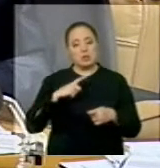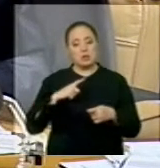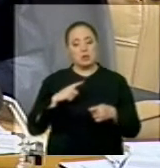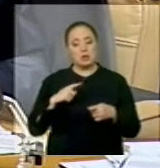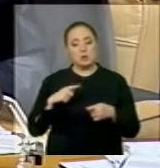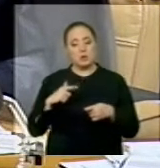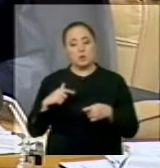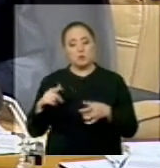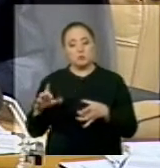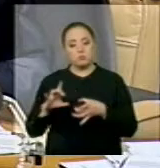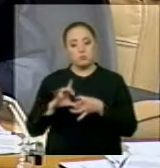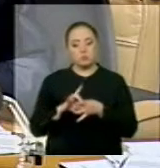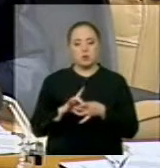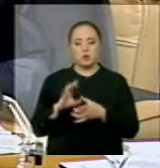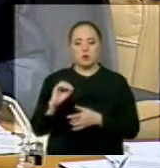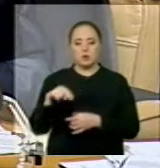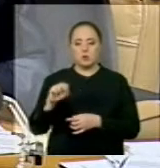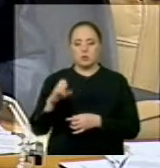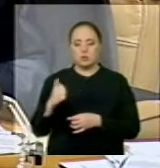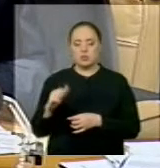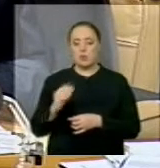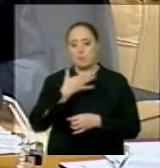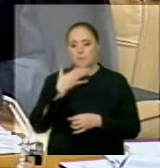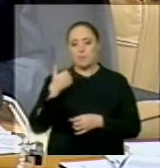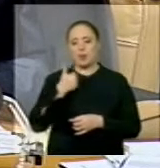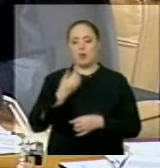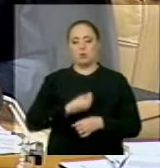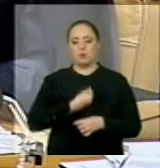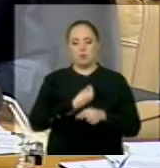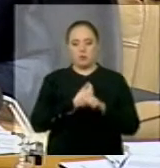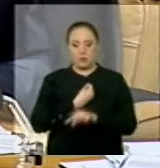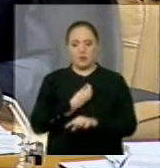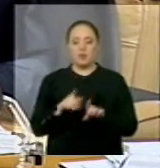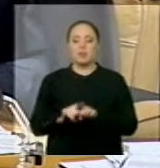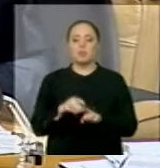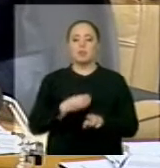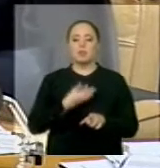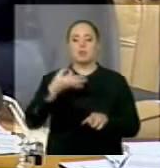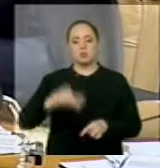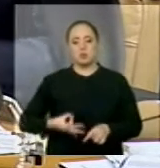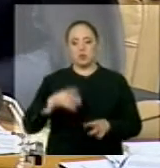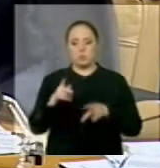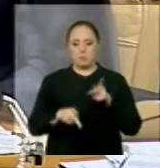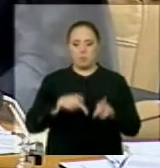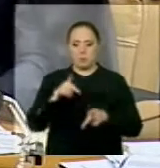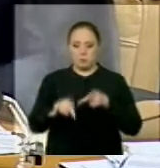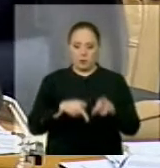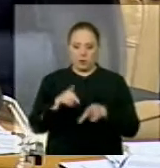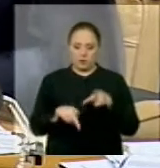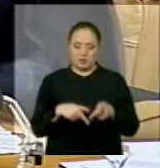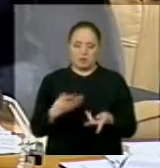conjuntamente a concessão de melhores condições de sobrevivência e vida digna à população atingida pela